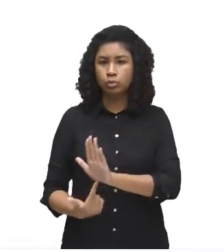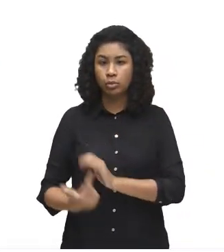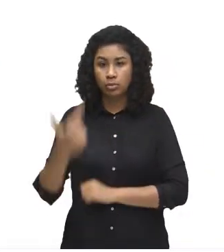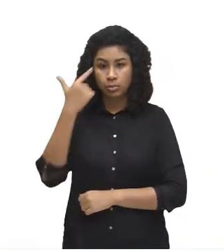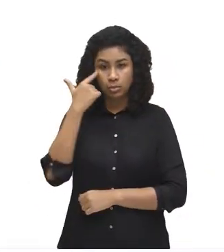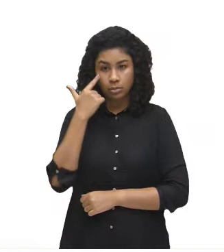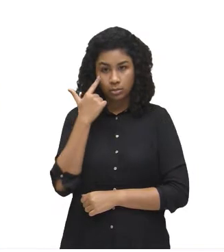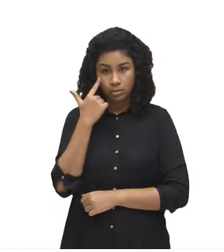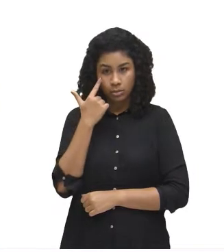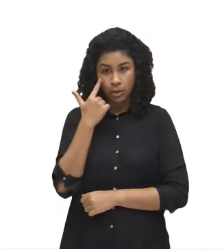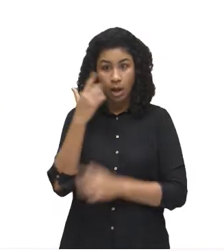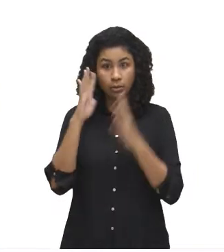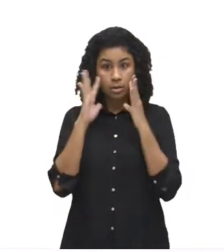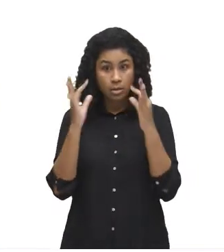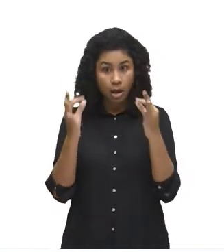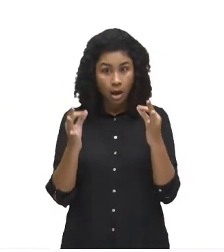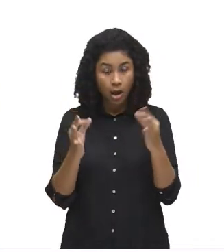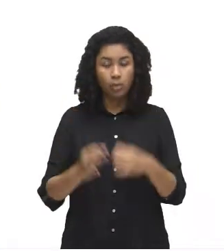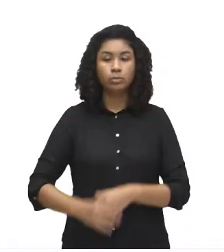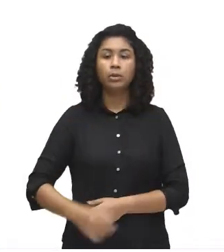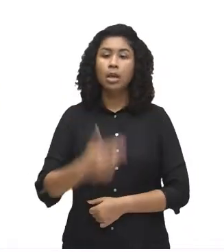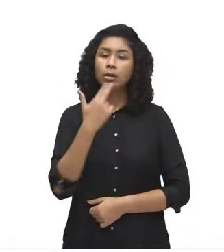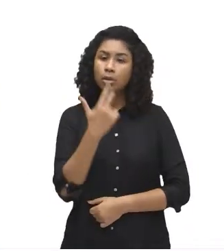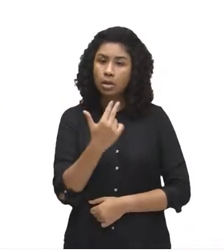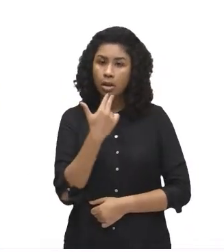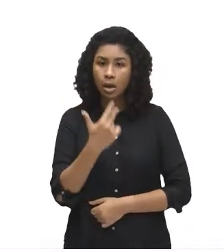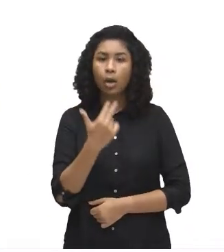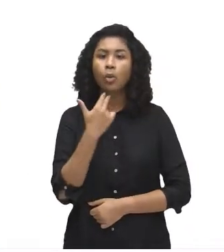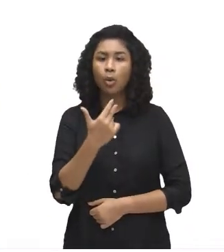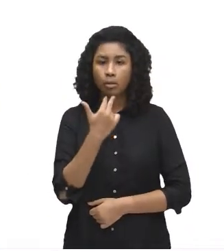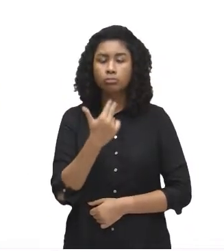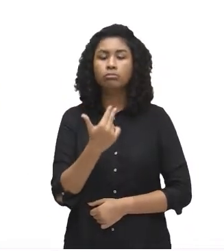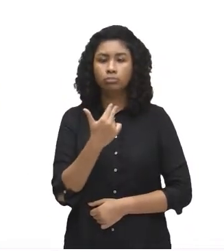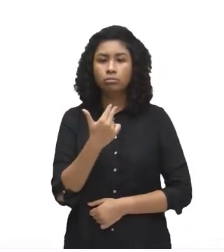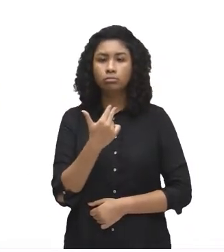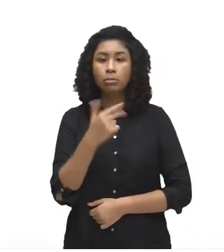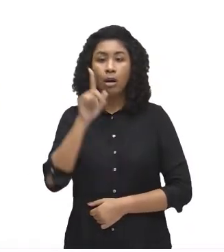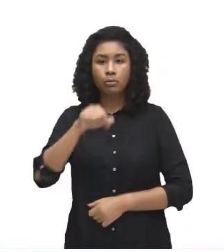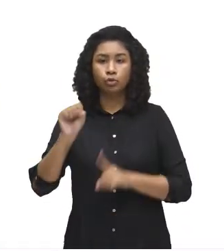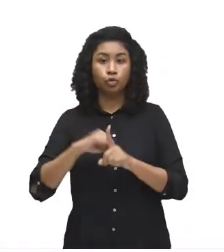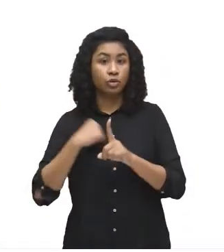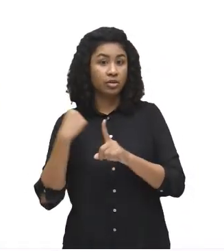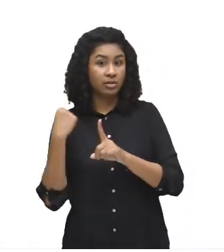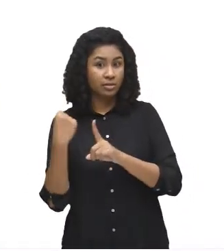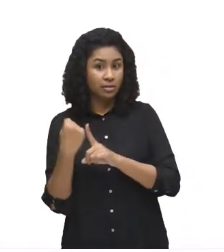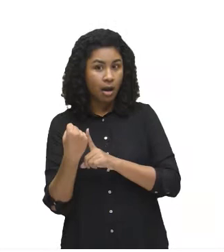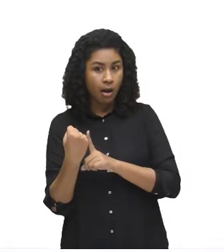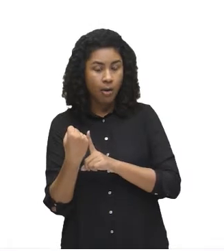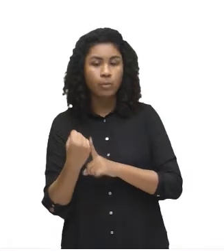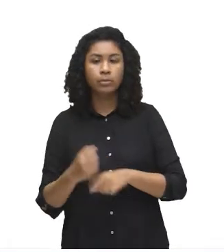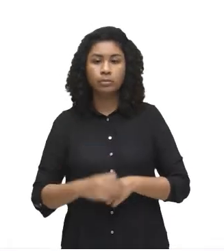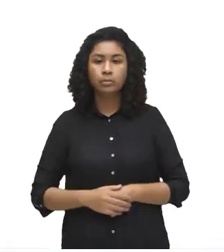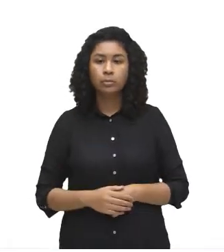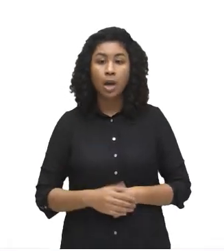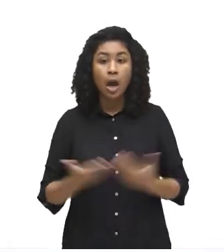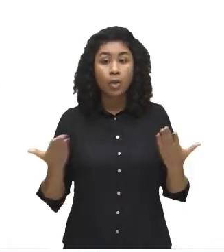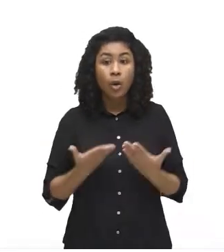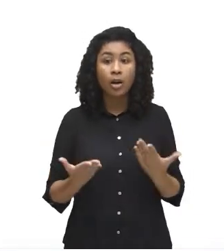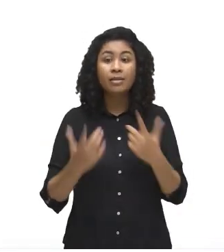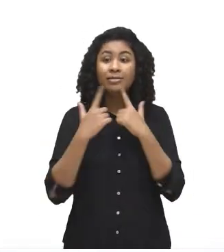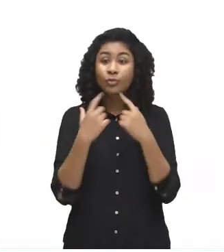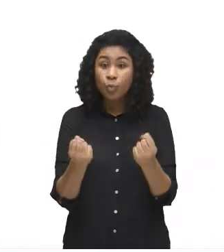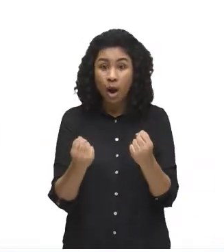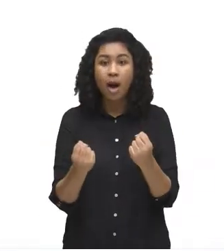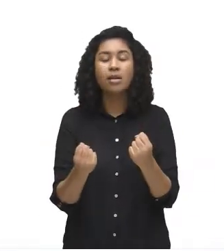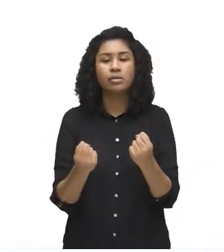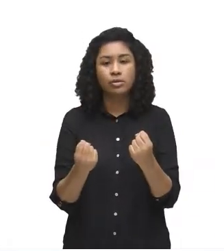uma construção social. Nós nos comunicamos socialmente. E a linguagem aqui, muita atenção,